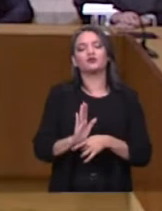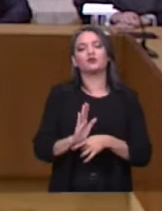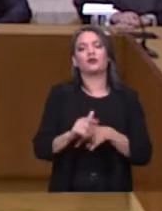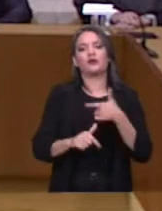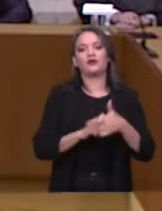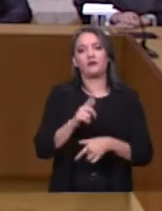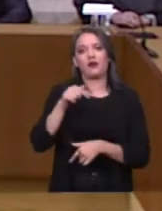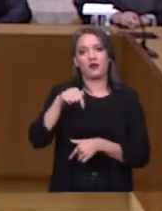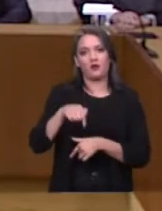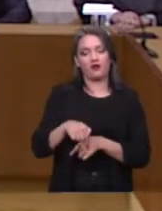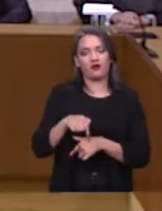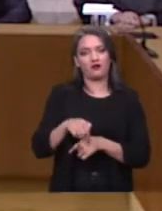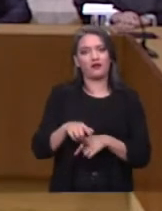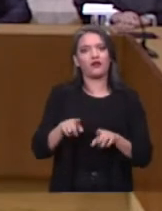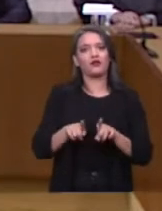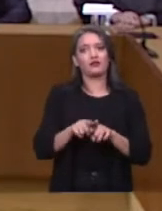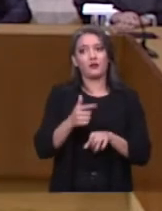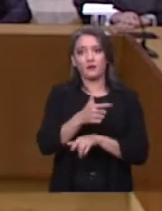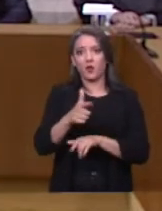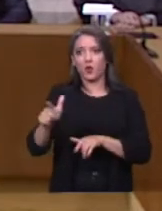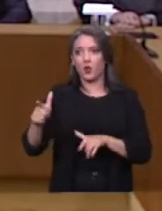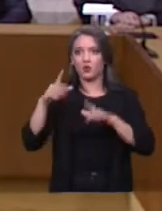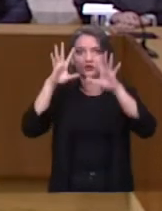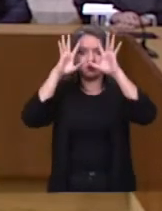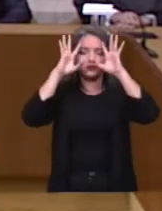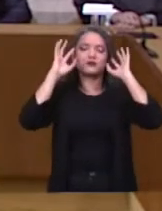e de outras cortes